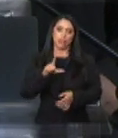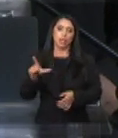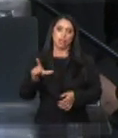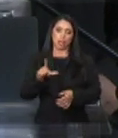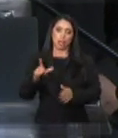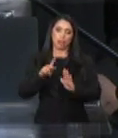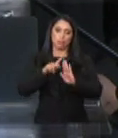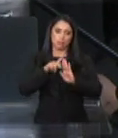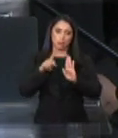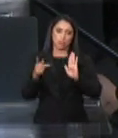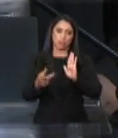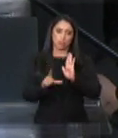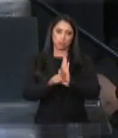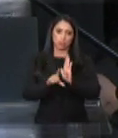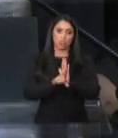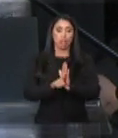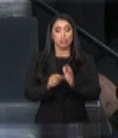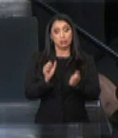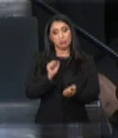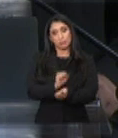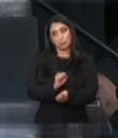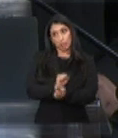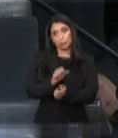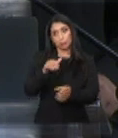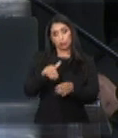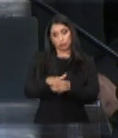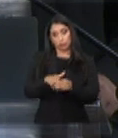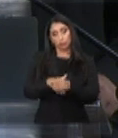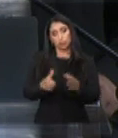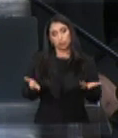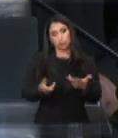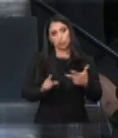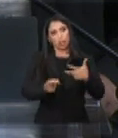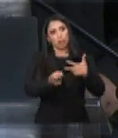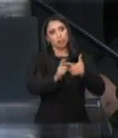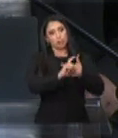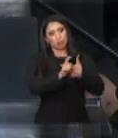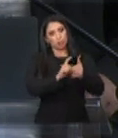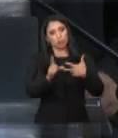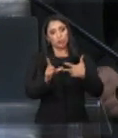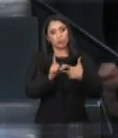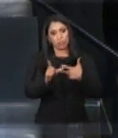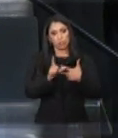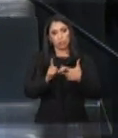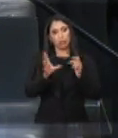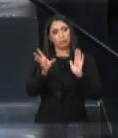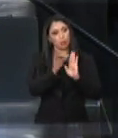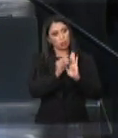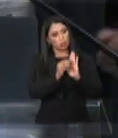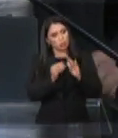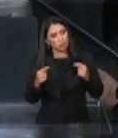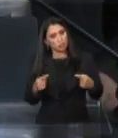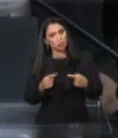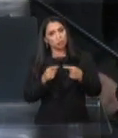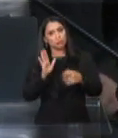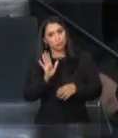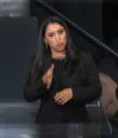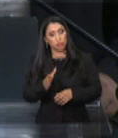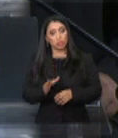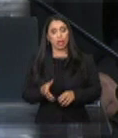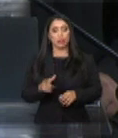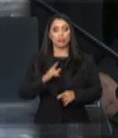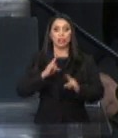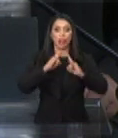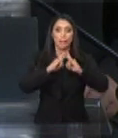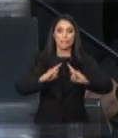Espero que ele seja votado ainda este ano já um acordo entre o executivo e o legislativo contou seu conteúdo regulamentação de